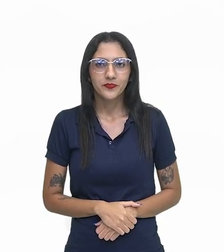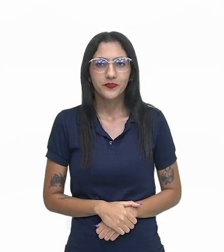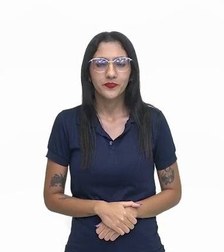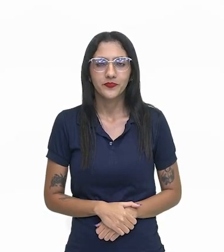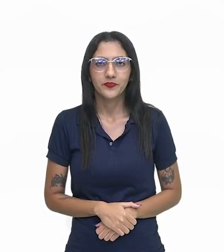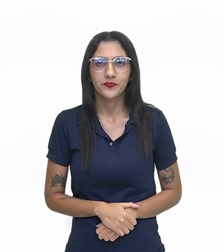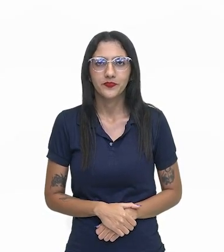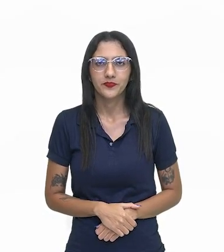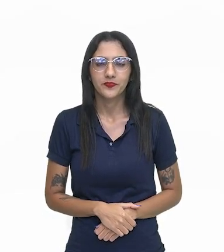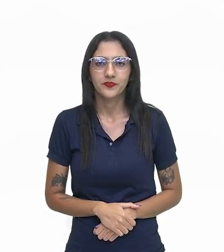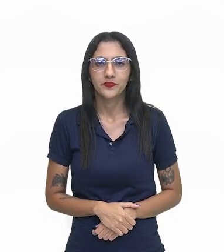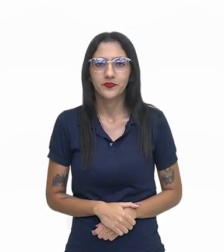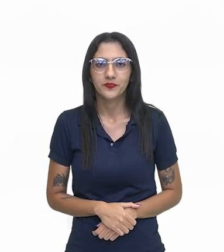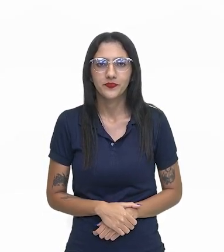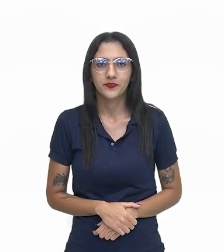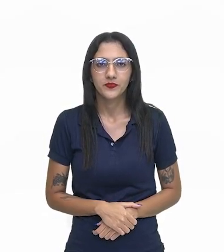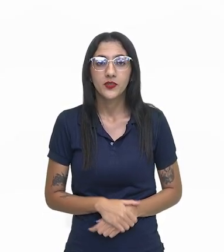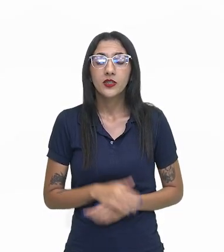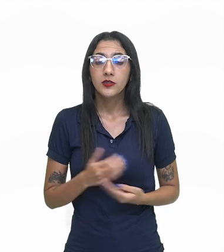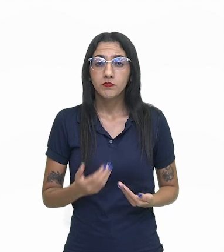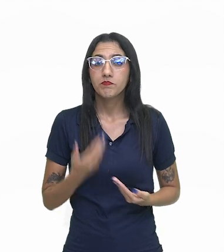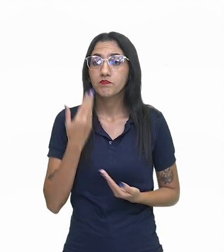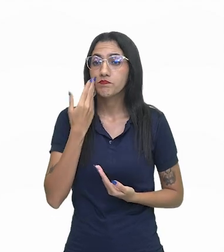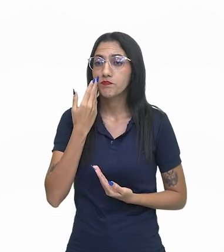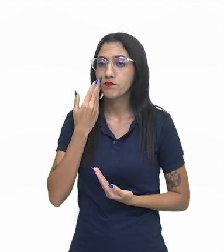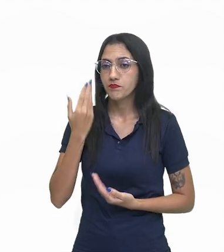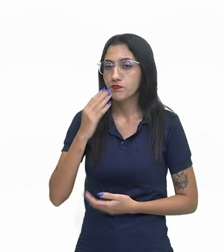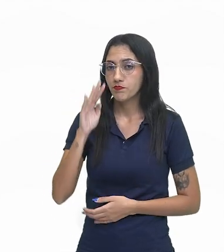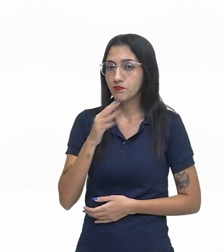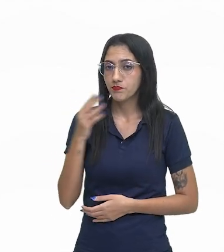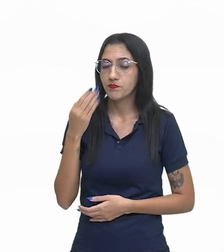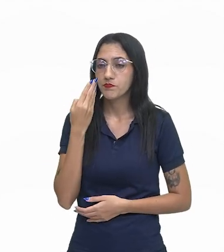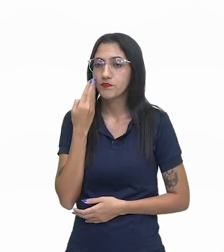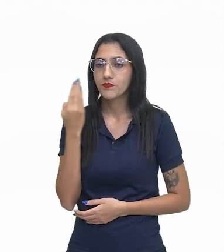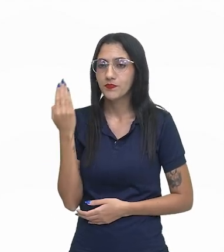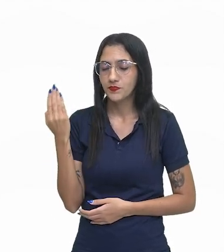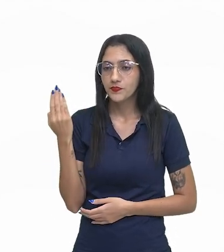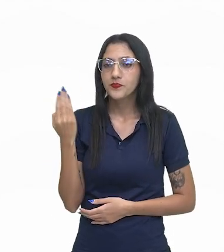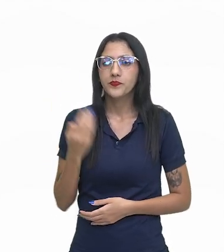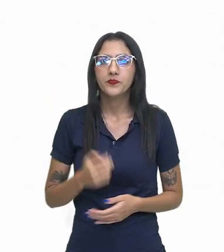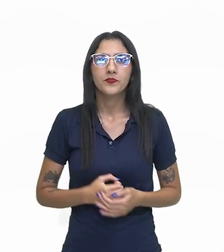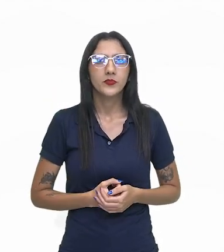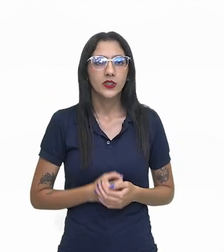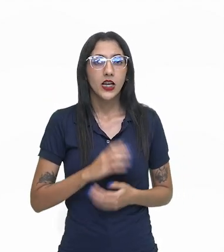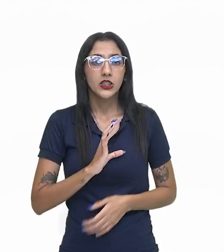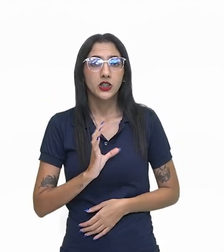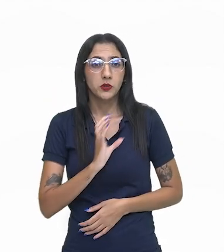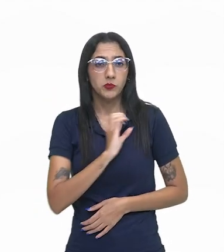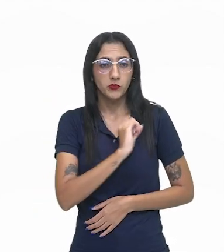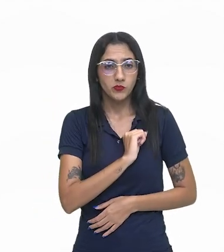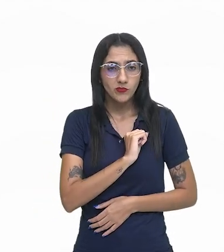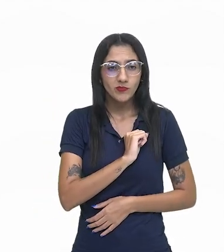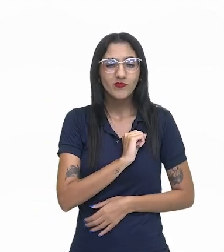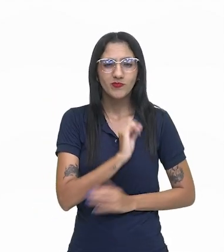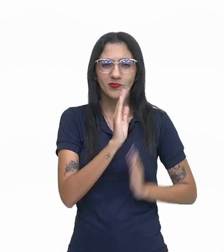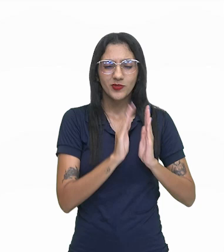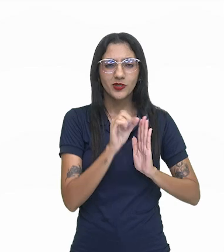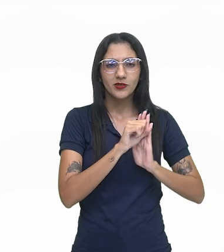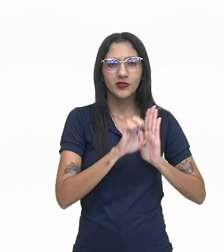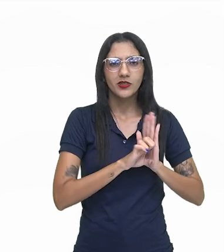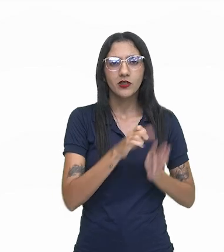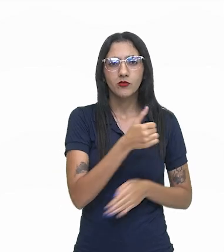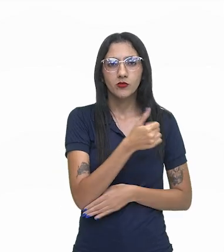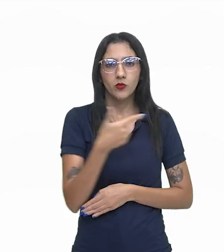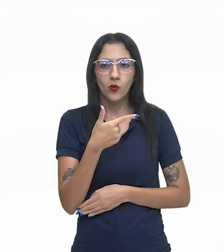as cantigas, ou a cantiga, né, de amor do século XII a XIII, que surgiu